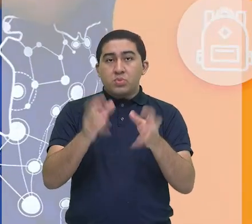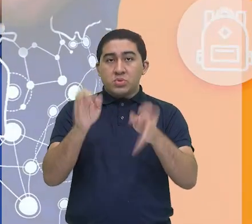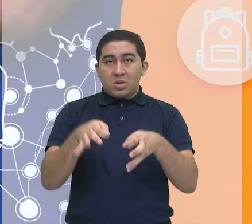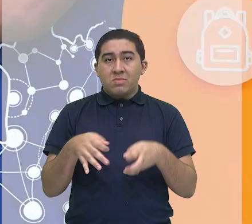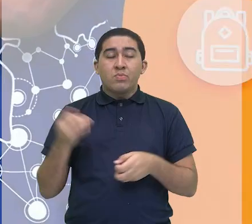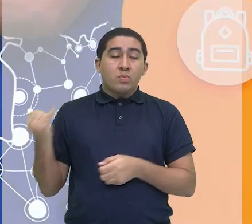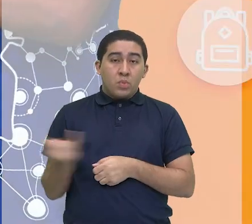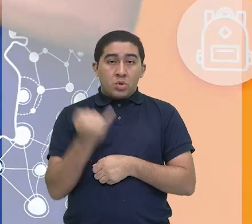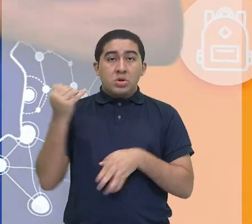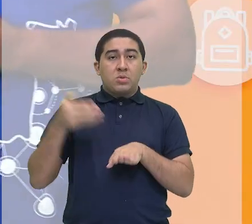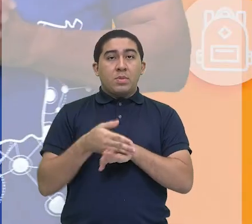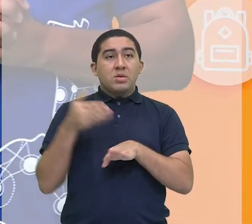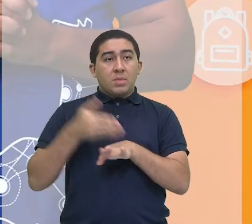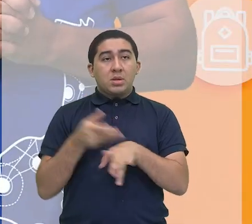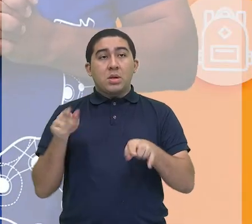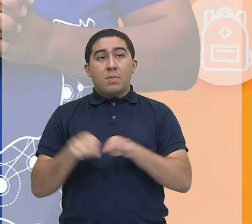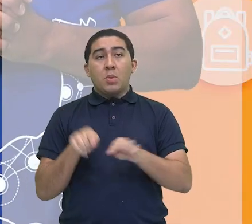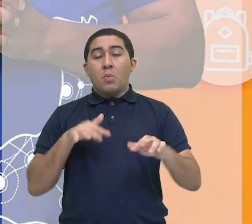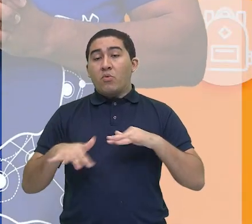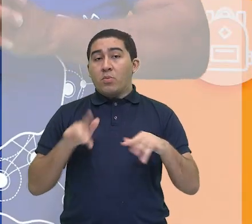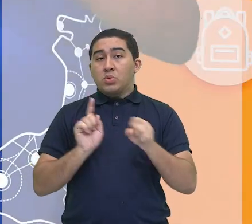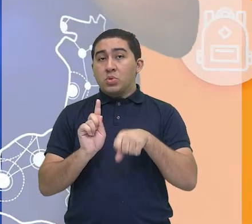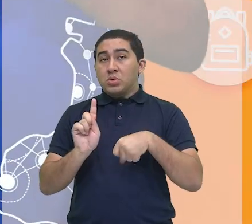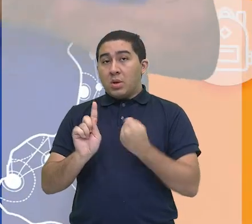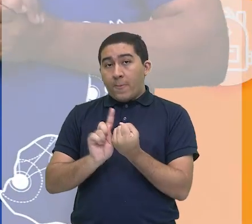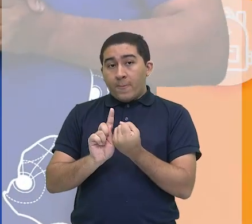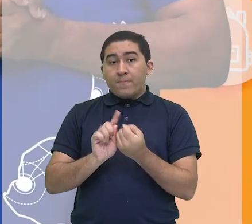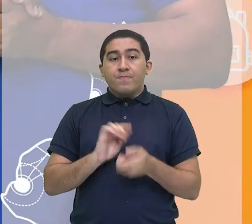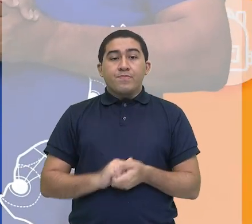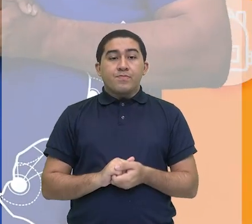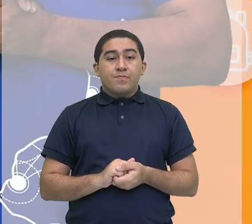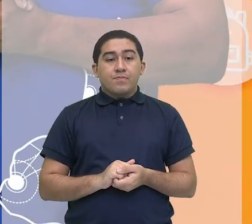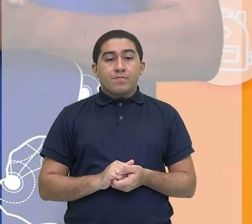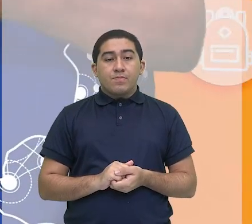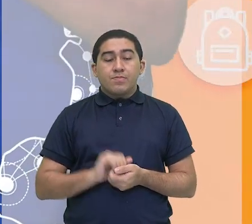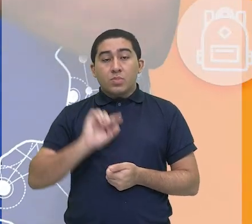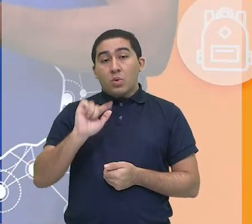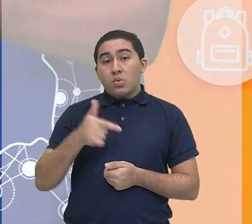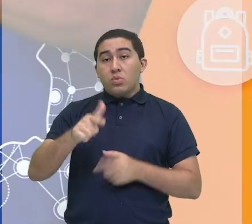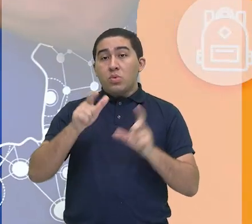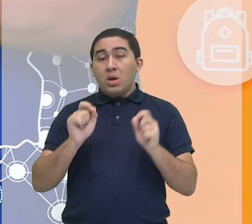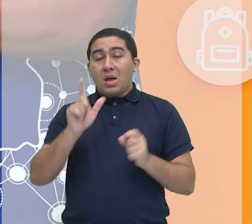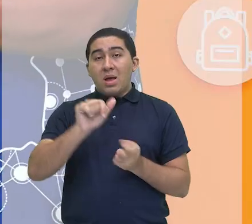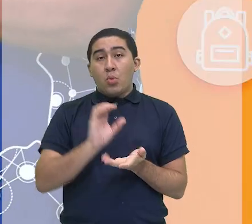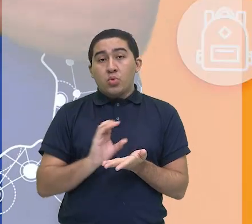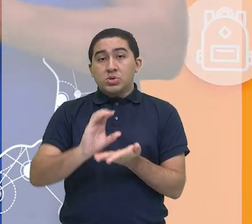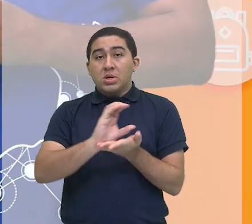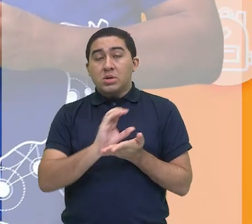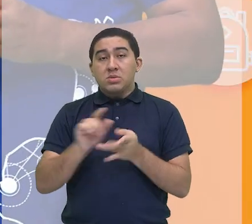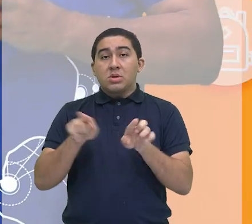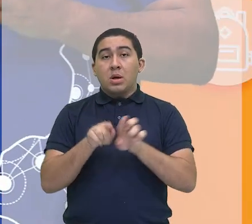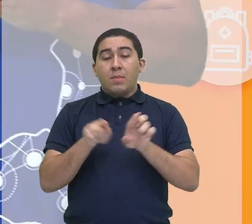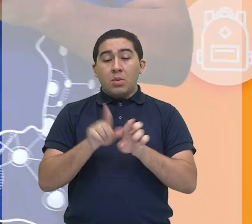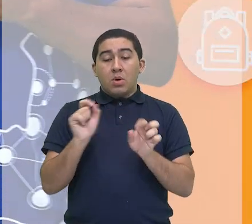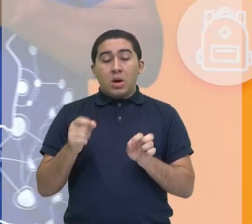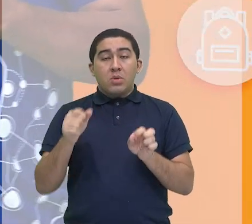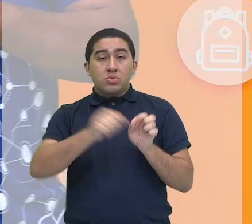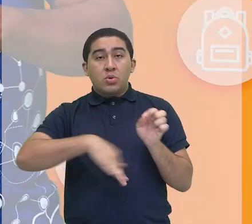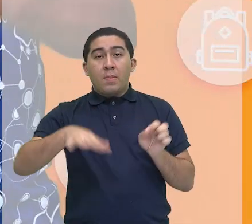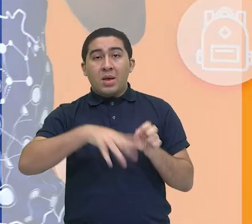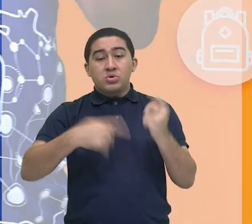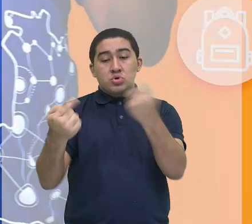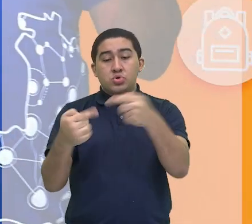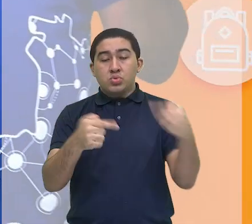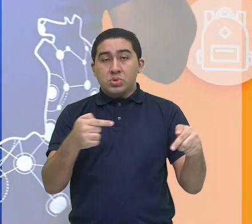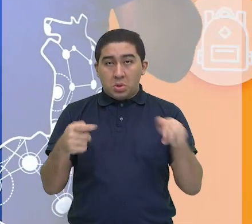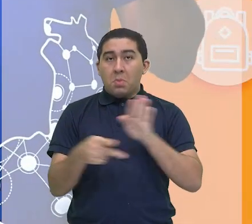é importante participar de movimentos sociais. Outra forma também é os conselhos e os fóruns, né? Isso aqui são espaços